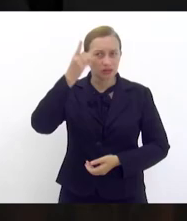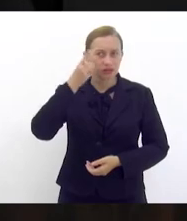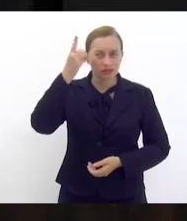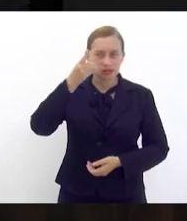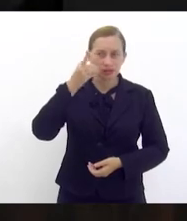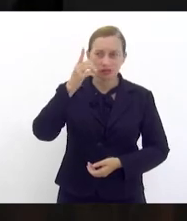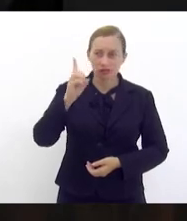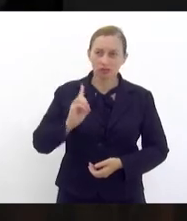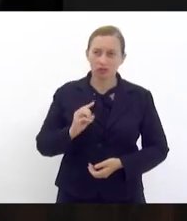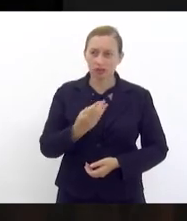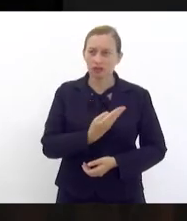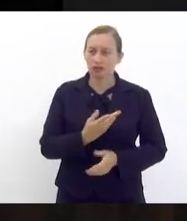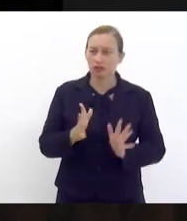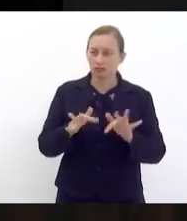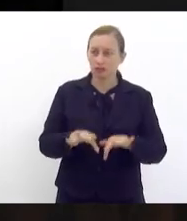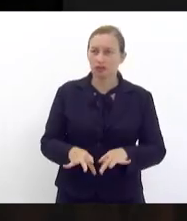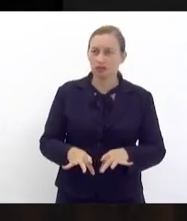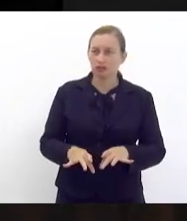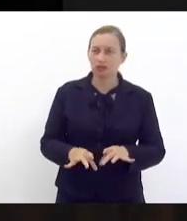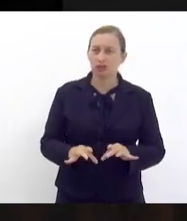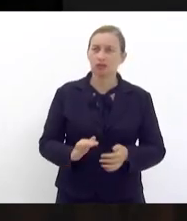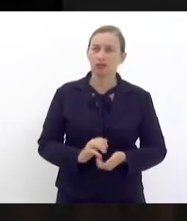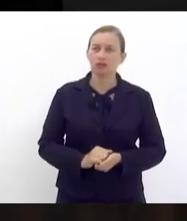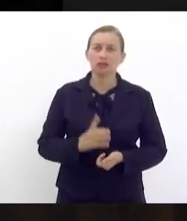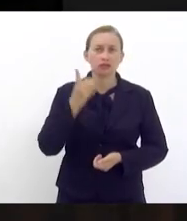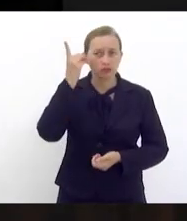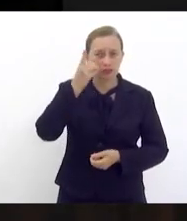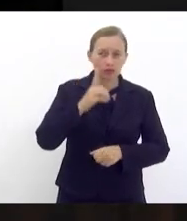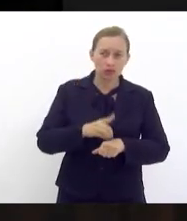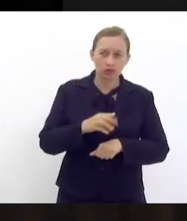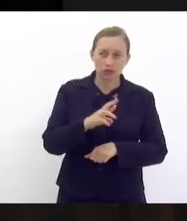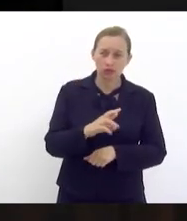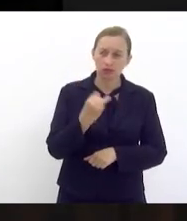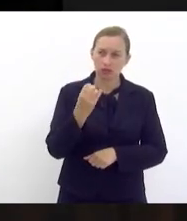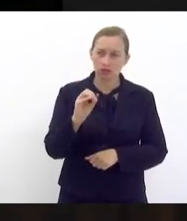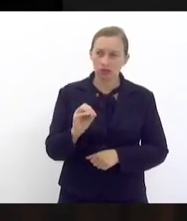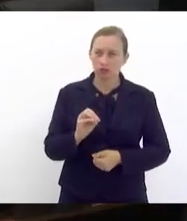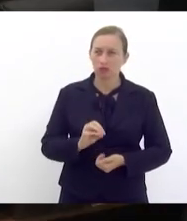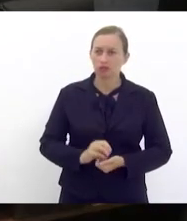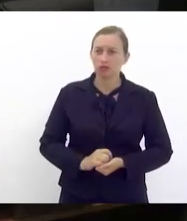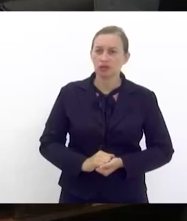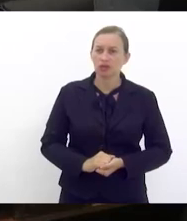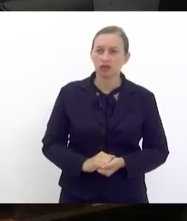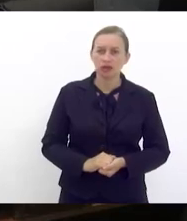discutir, encerrando os inscritos, deputado doutor Serginho, por favor.